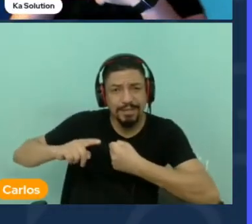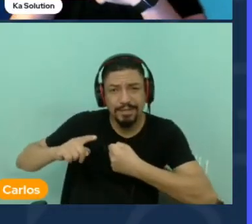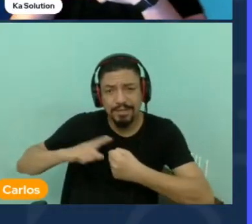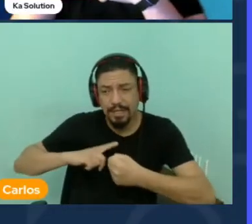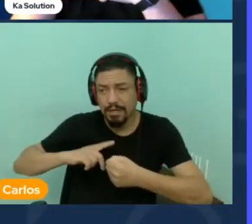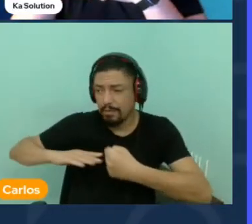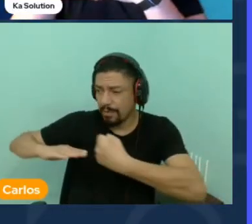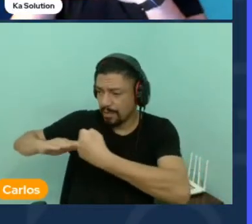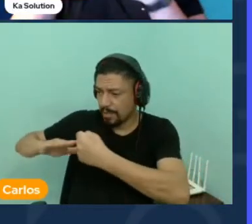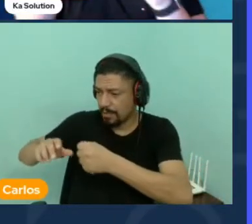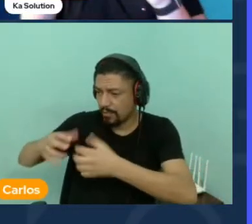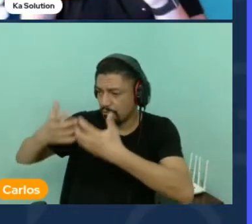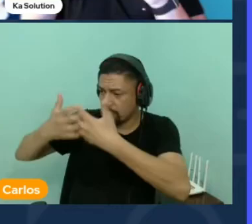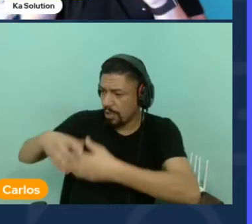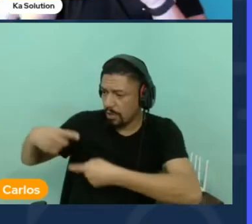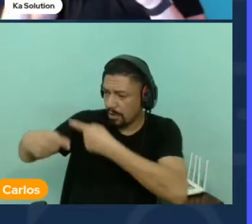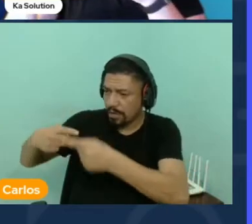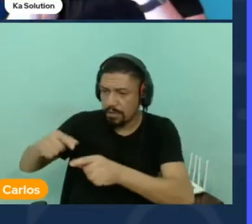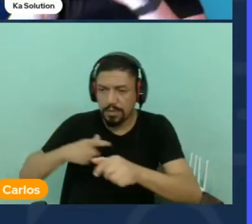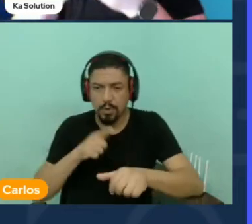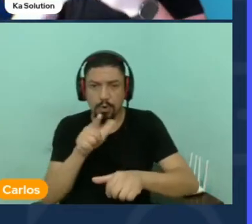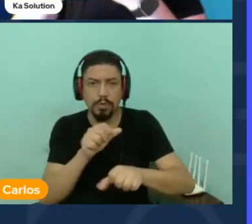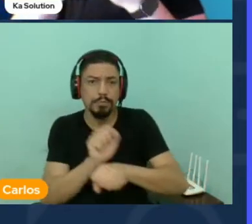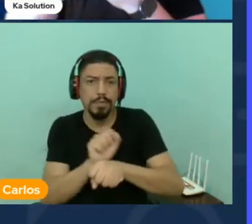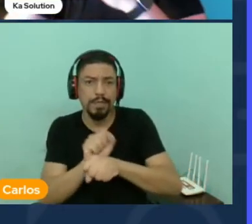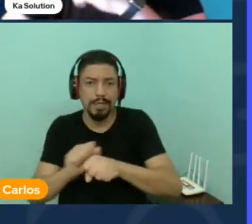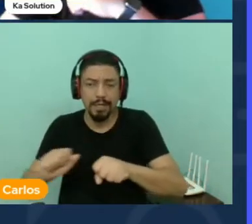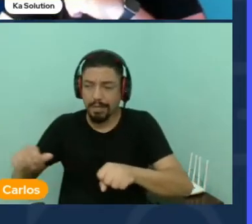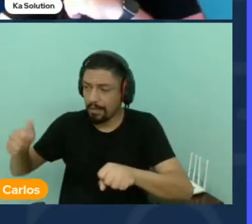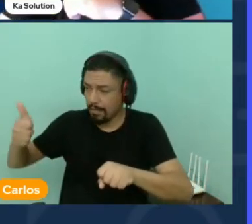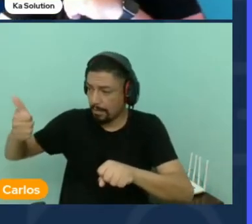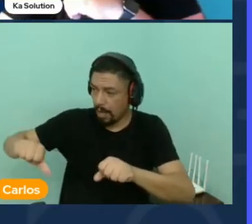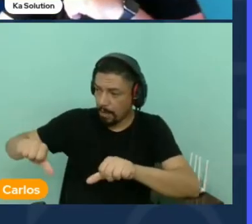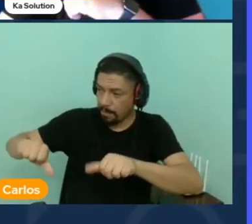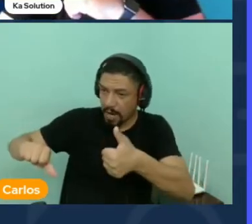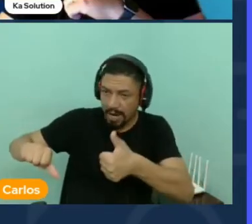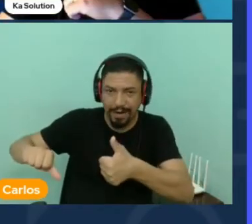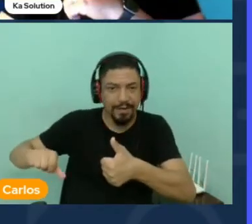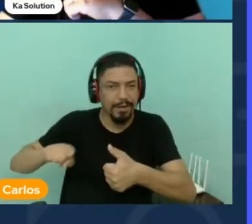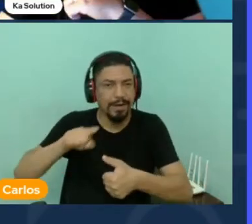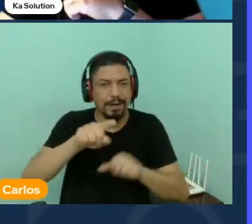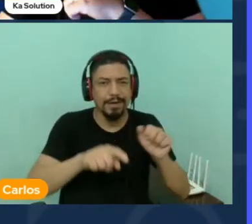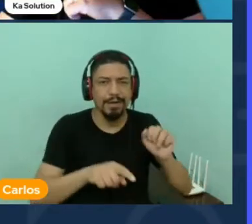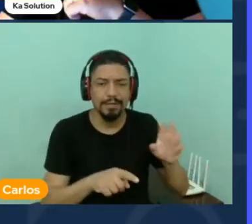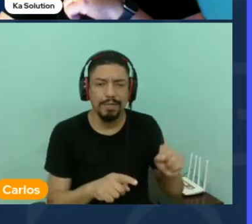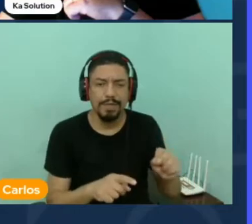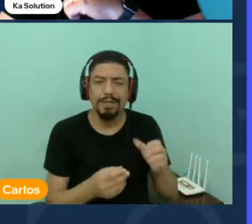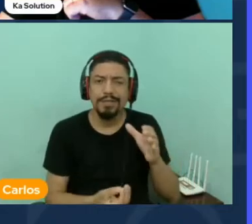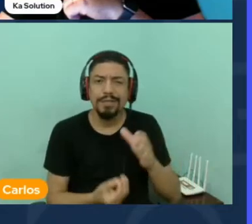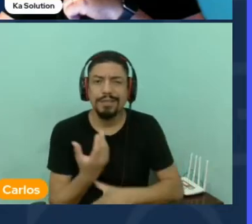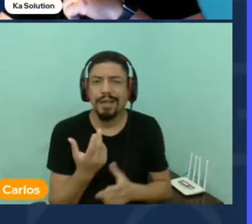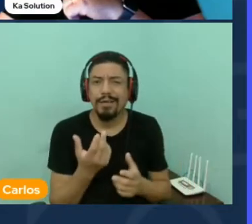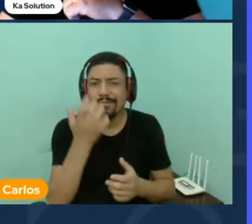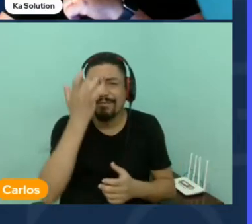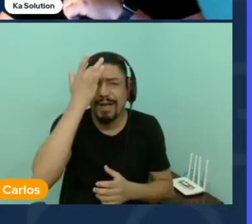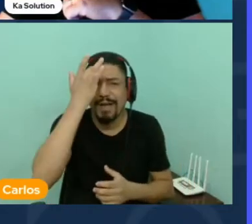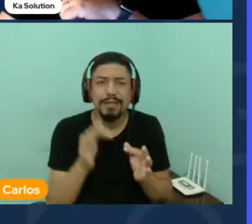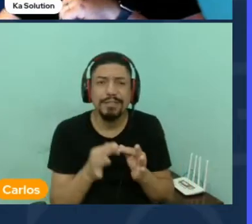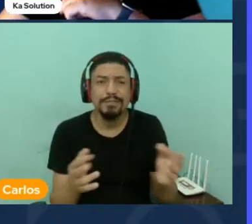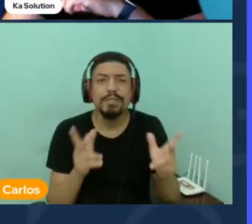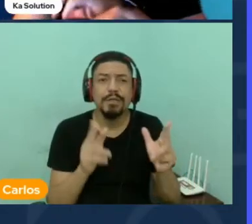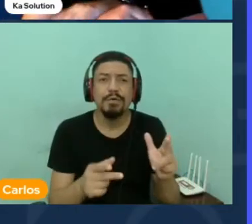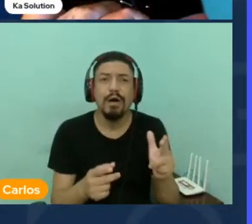outro falha. Aqui na AWS, criar um banco de dados multi-AZ é o equivalente a você marcar